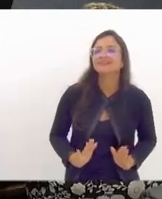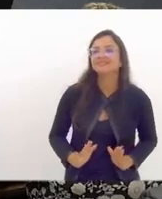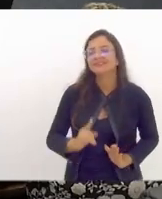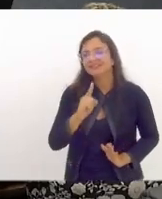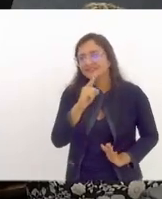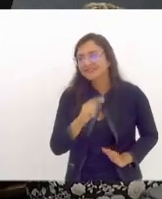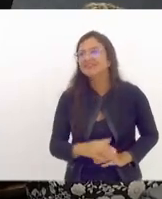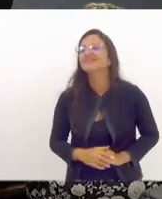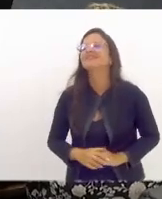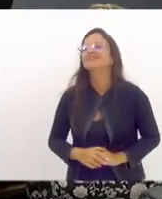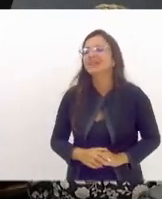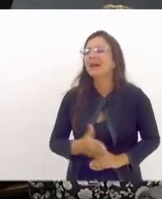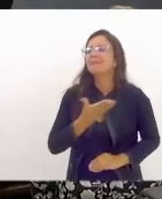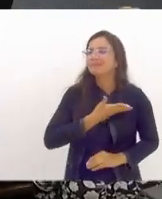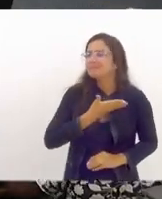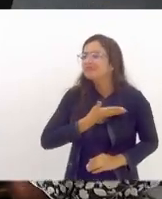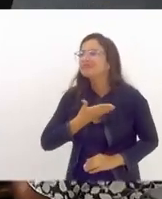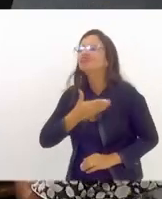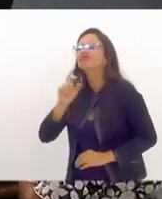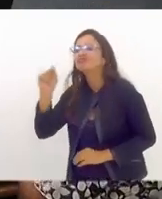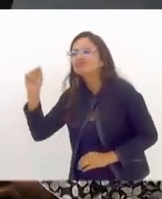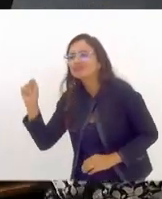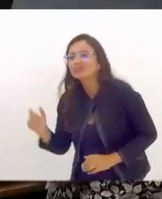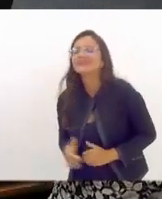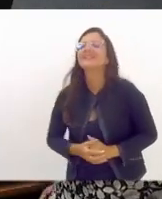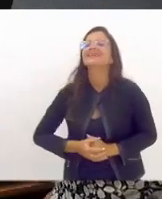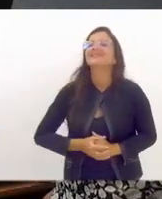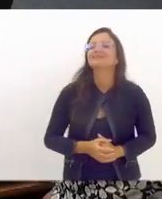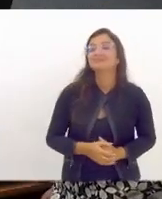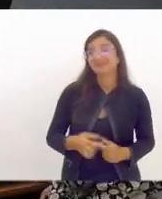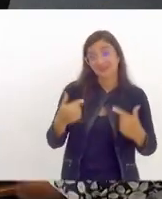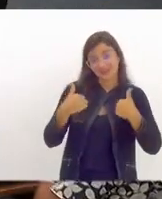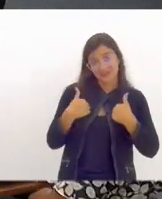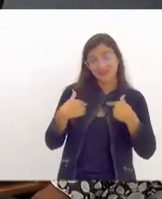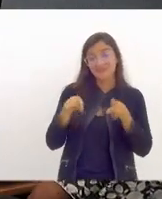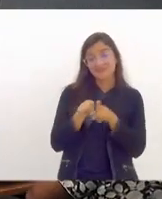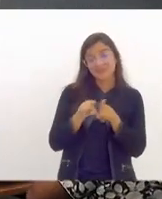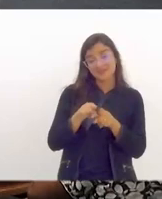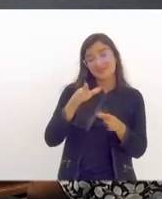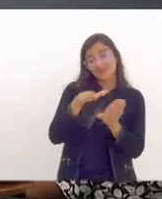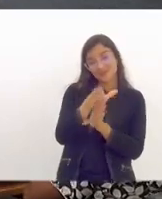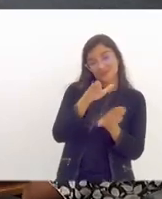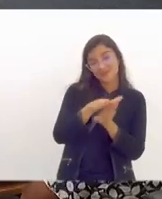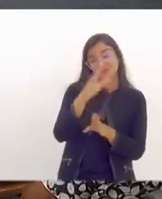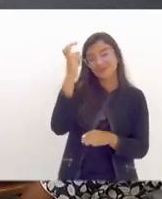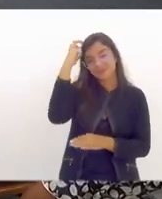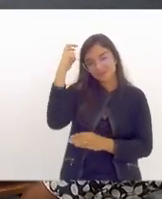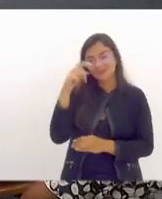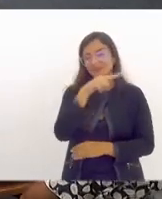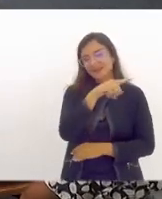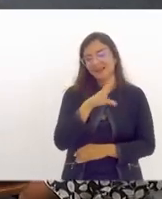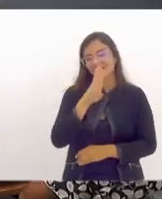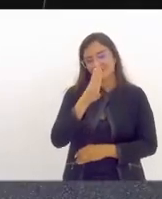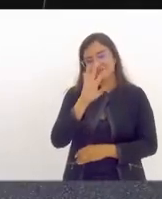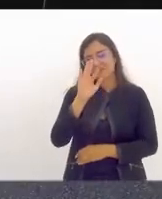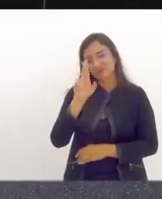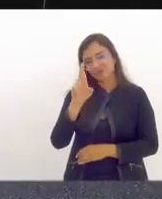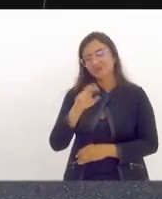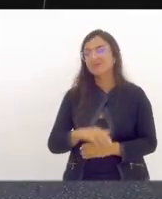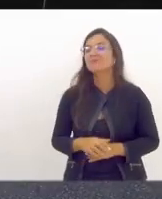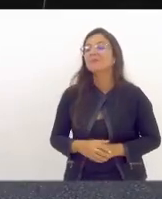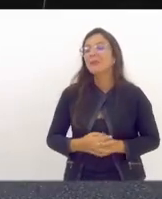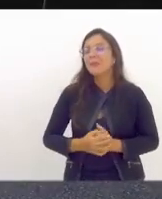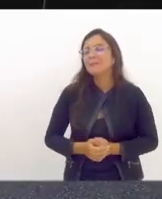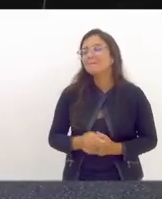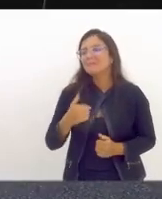meu amigo Johnny Bigu também cineasta também eu também sou conselho de Cultura de Belford Roxo e tem uma honra de estar aqui nessa